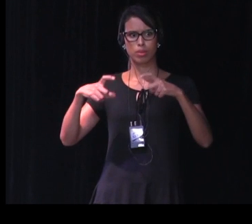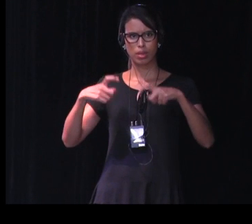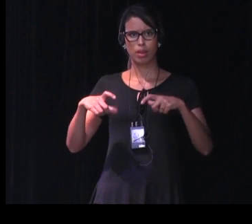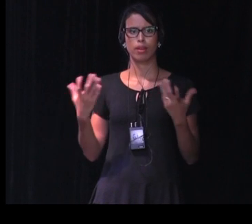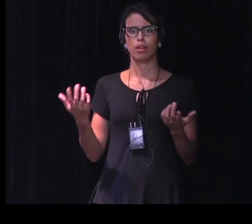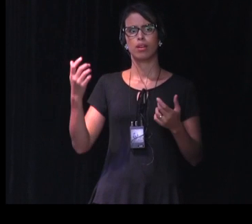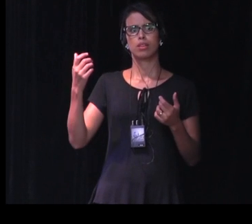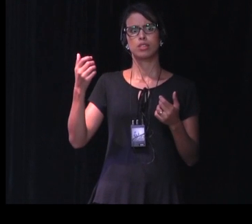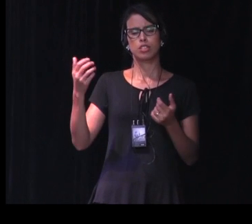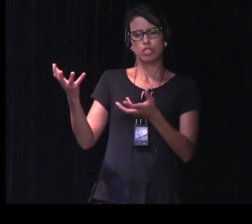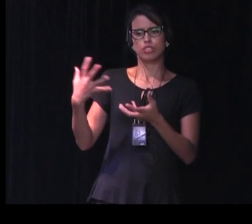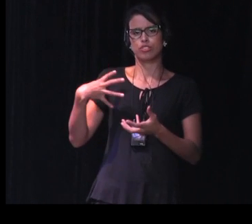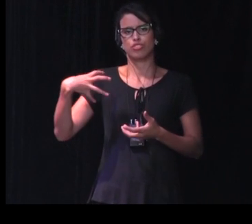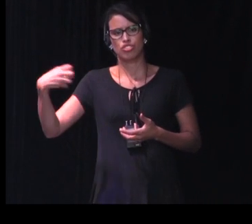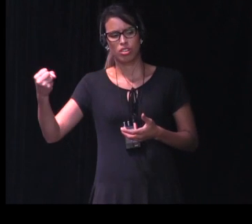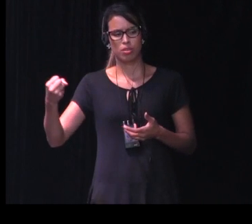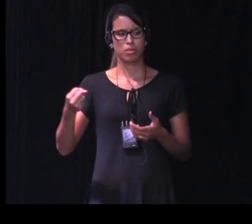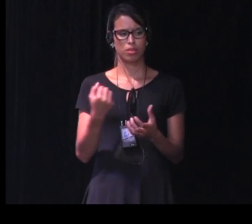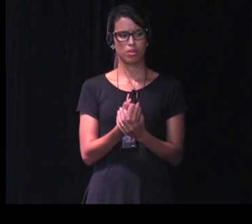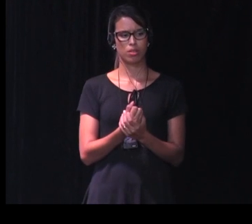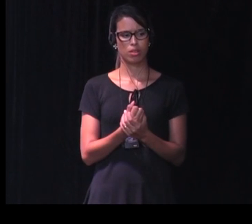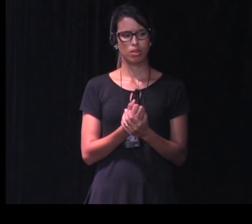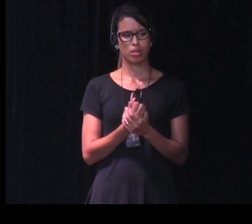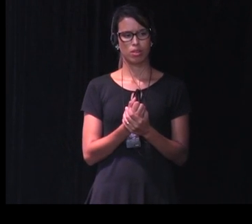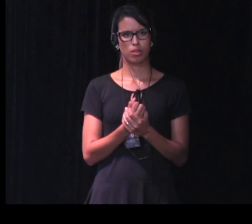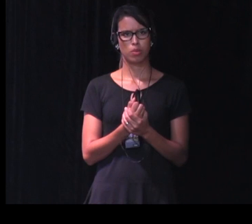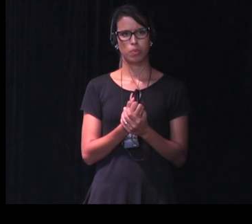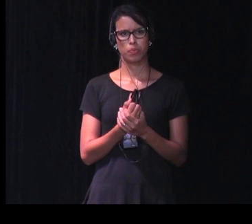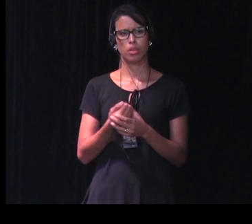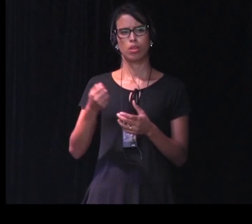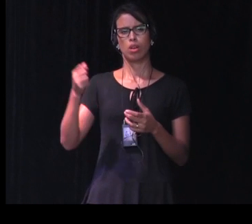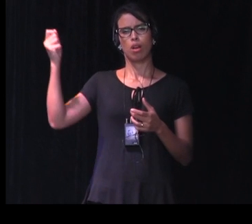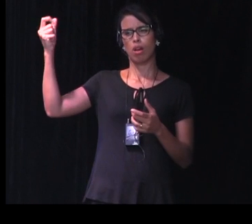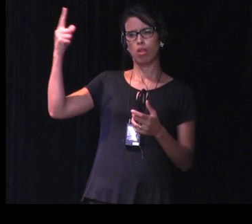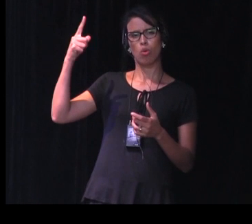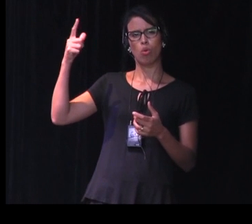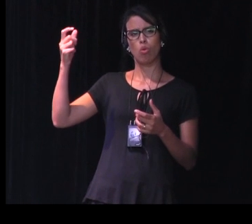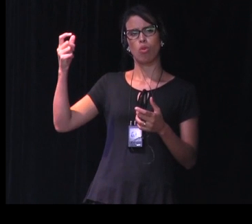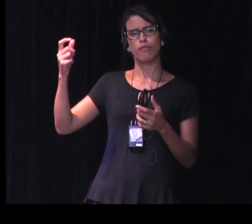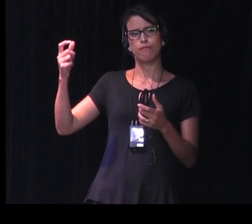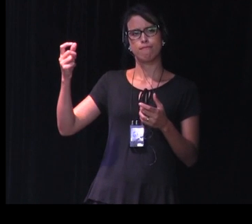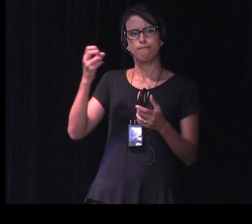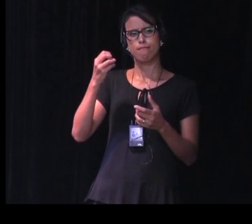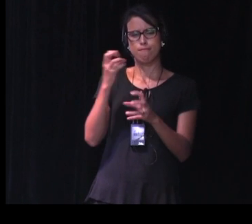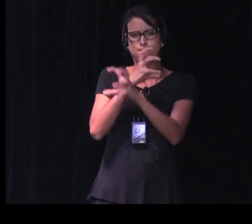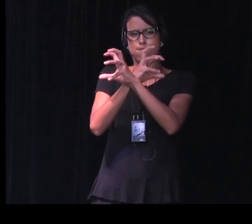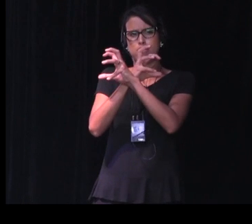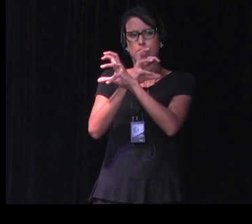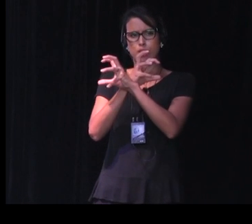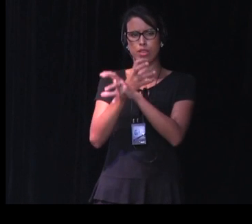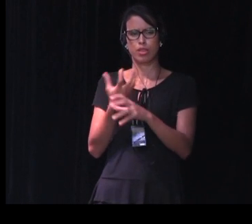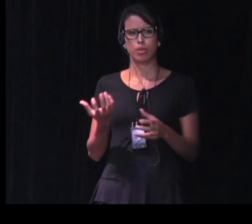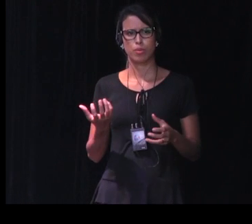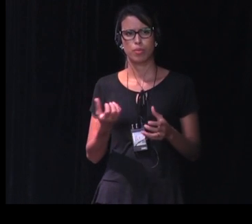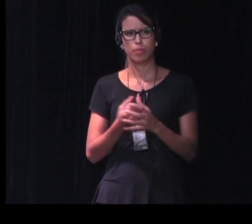imantados ou com imã, espaços que nos chamam, onde o clima aqui neste caso é muito